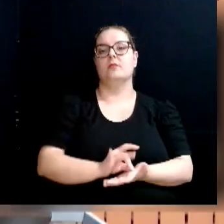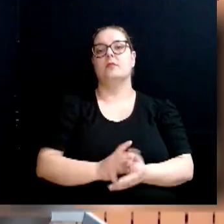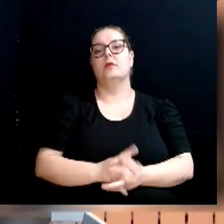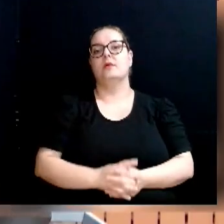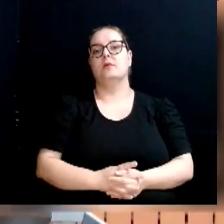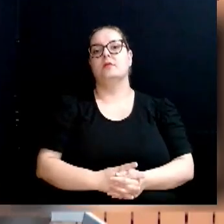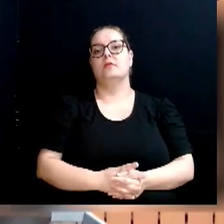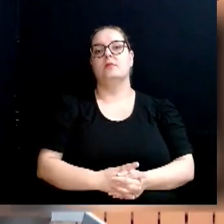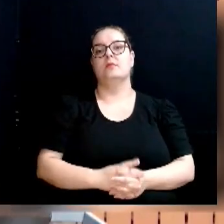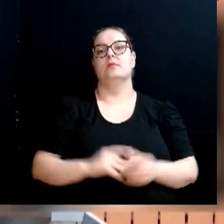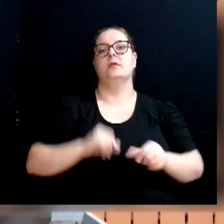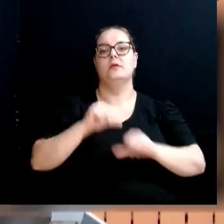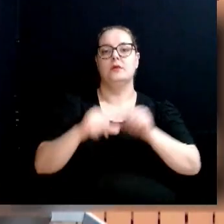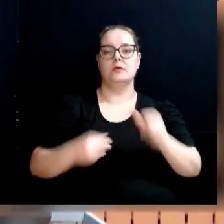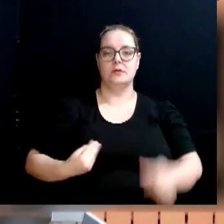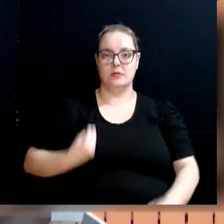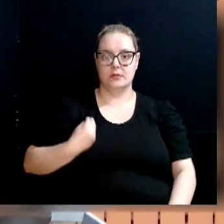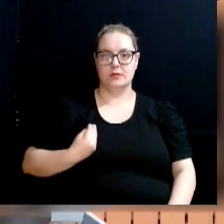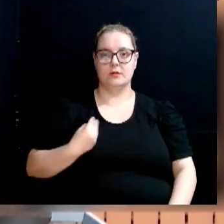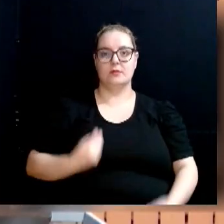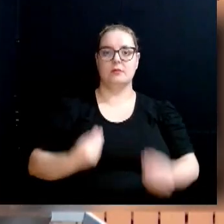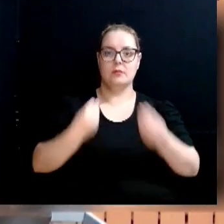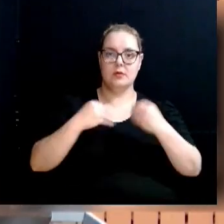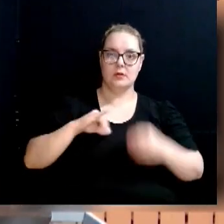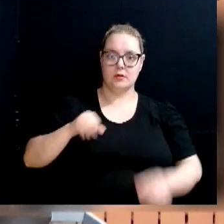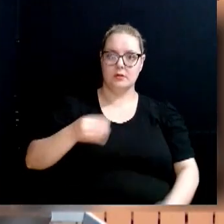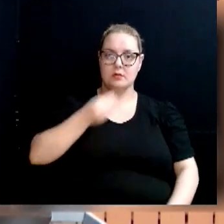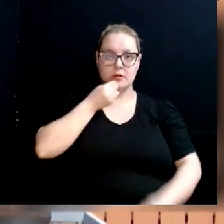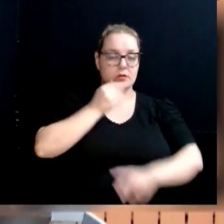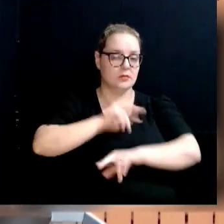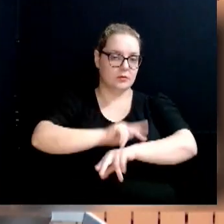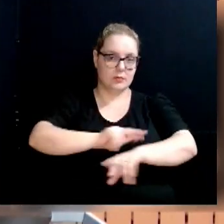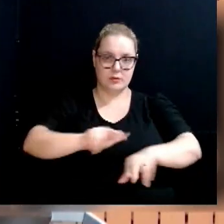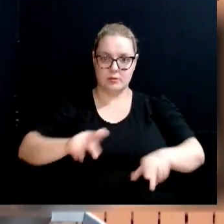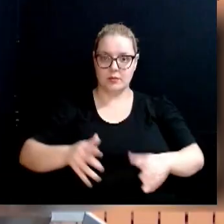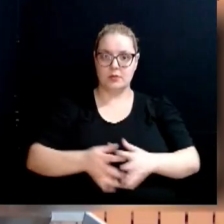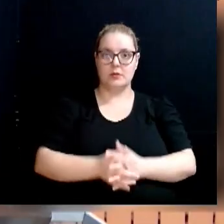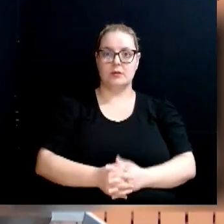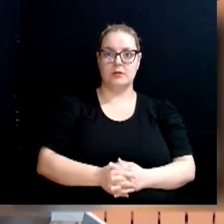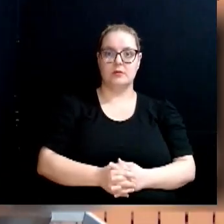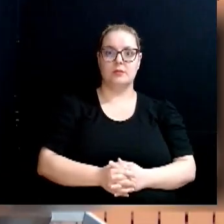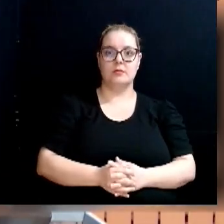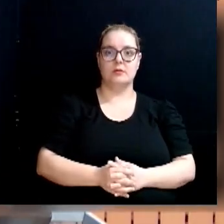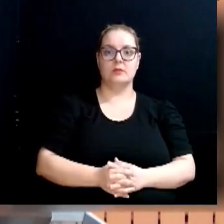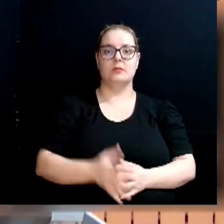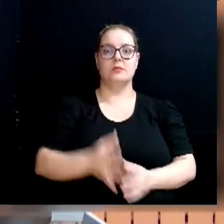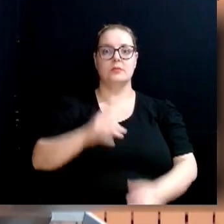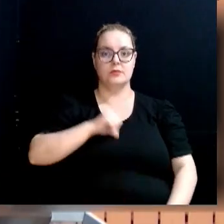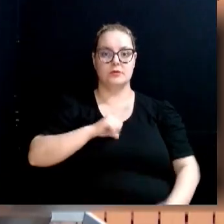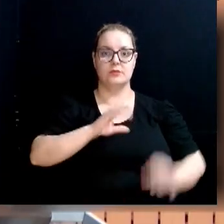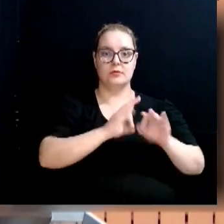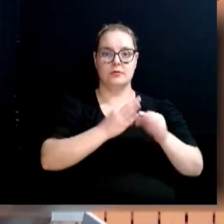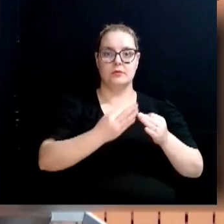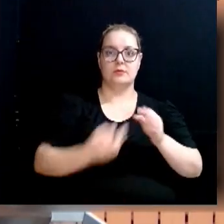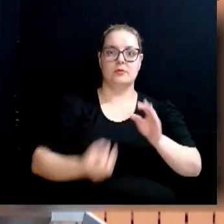transformou minha vida, me deu oportunidades, criei família, constituí empresa.